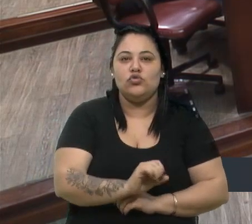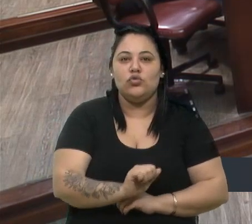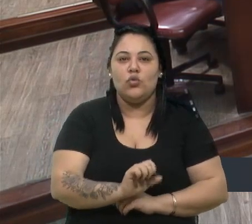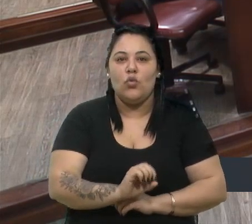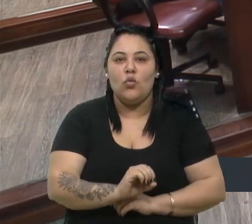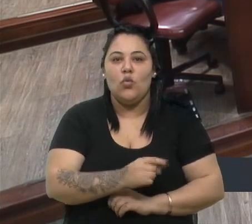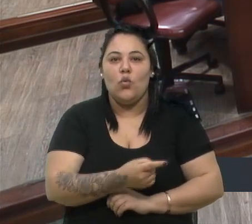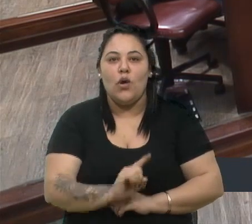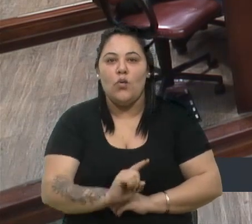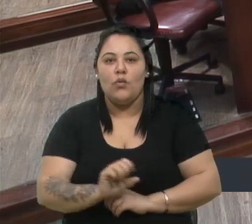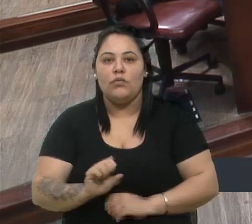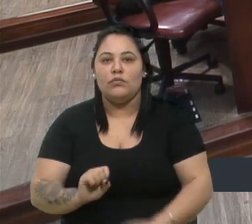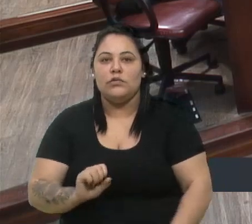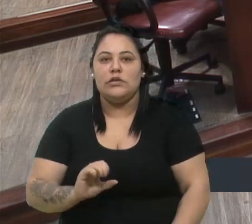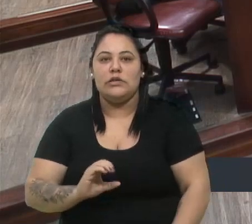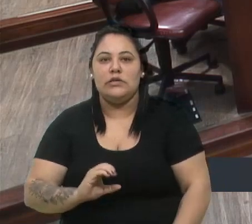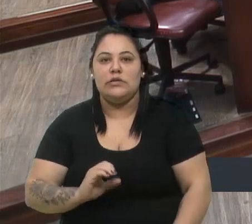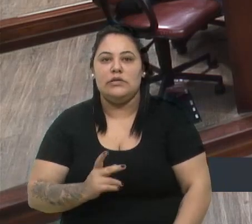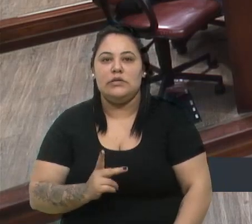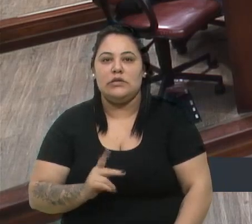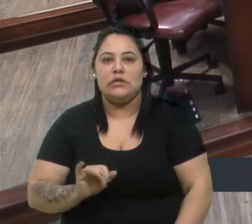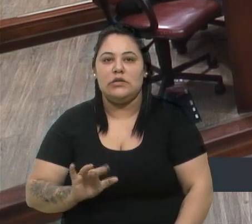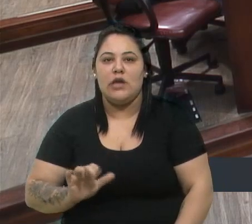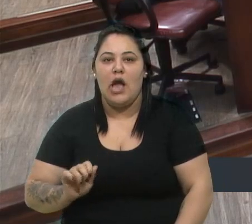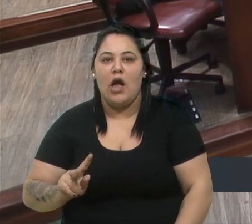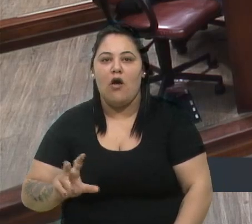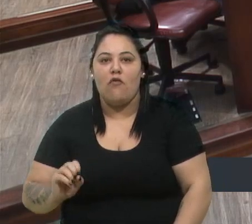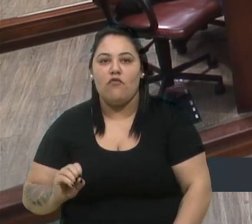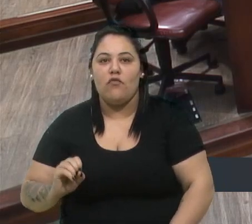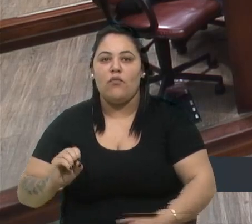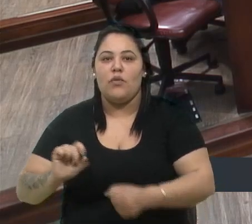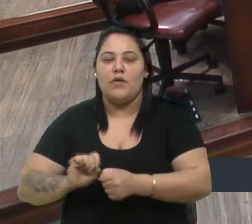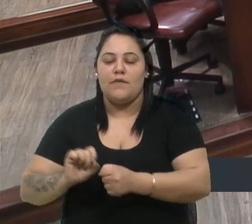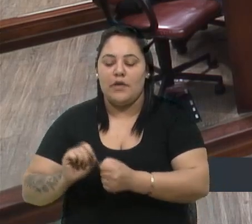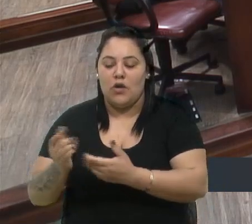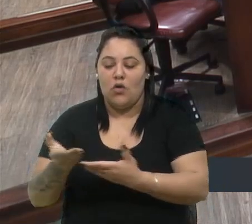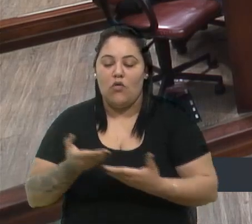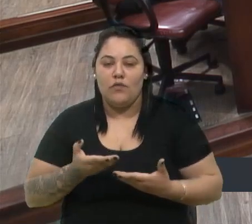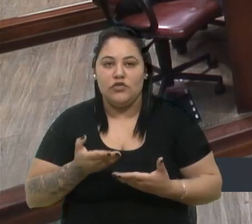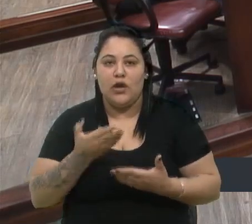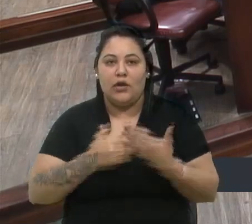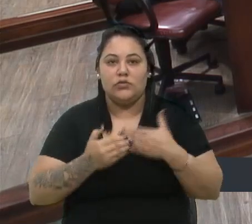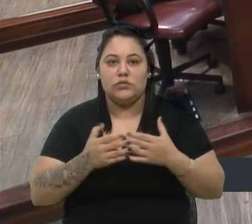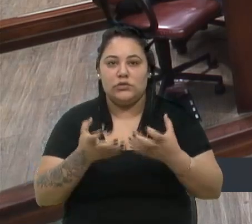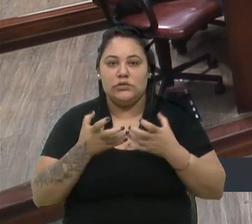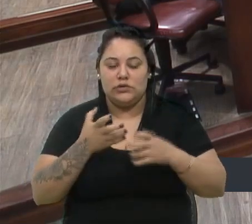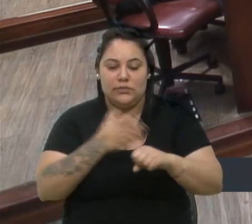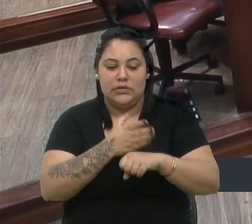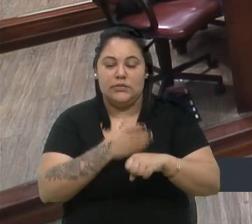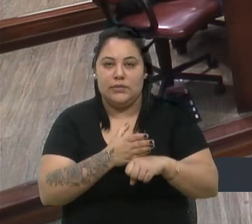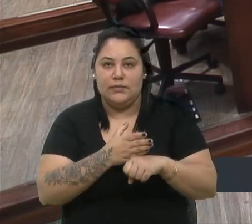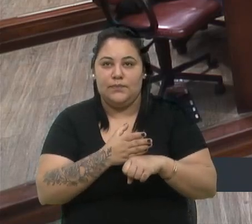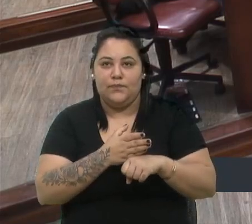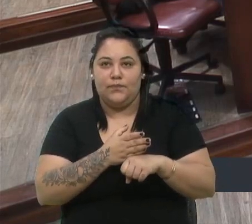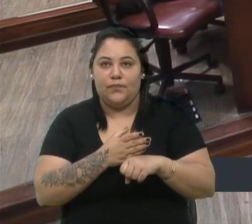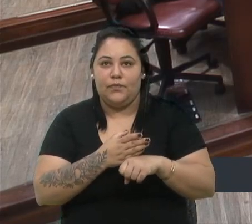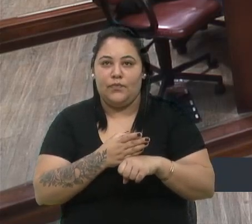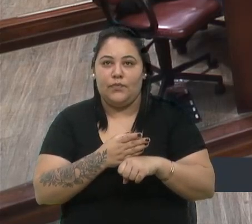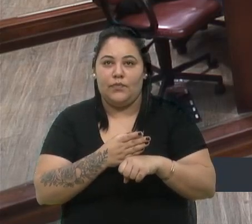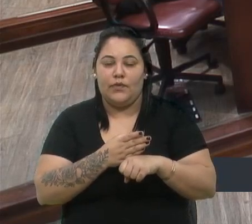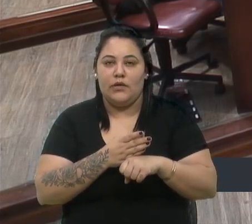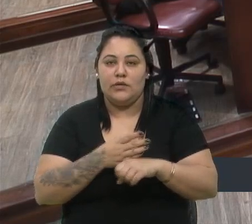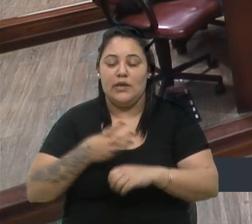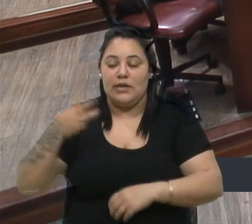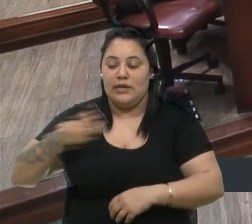a missão para mim fazer um convite a todos que queiram participar aí da terceira pedalada